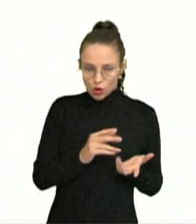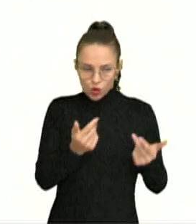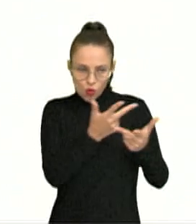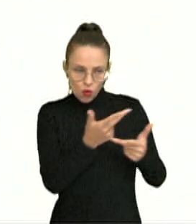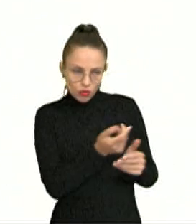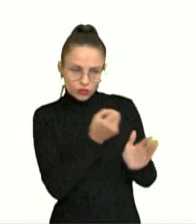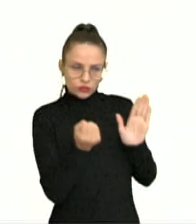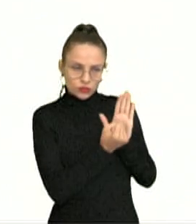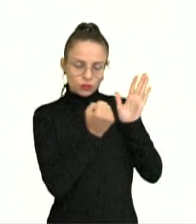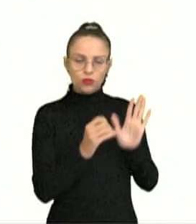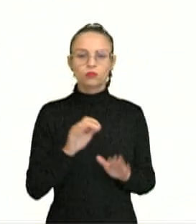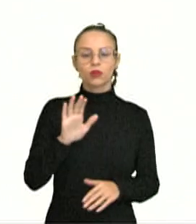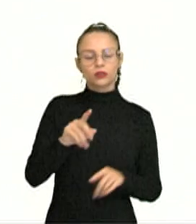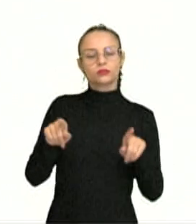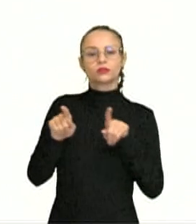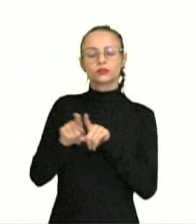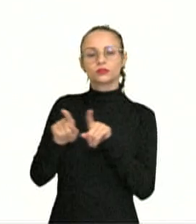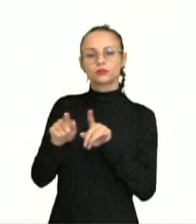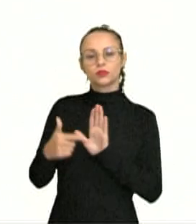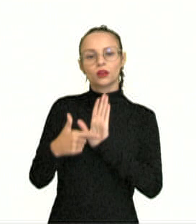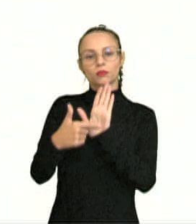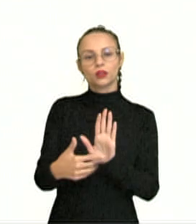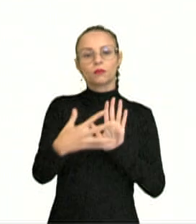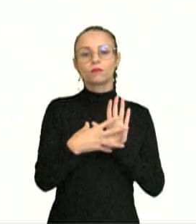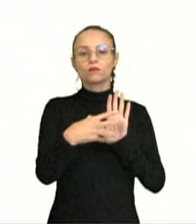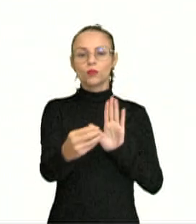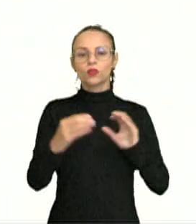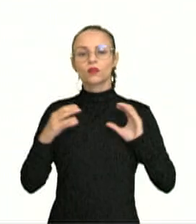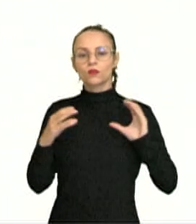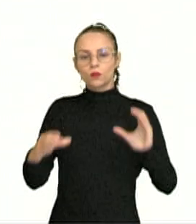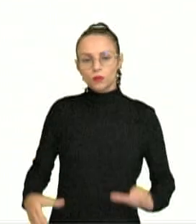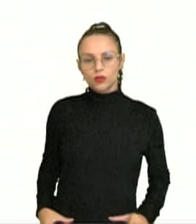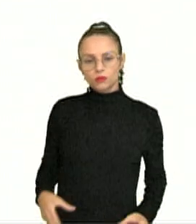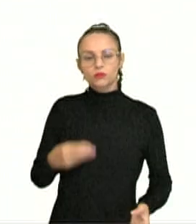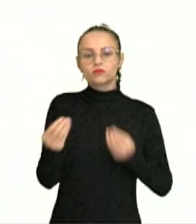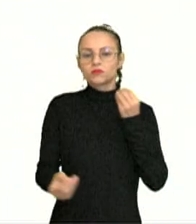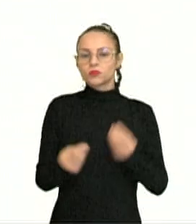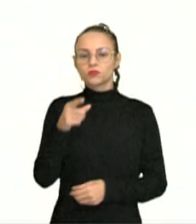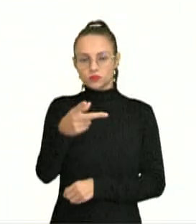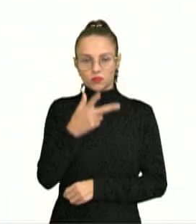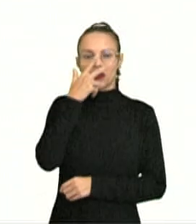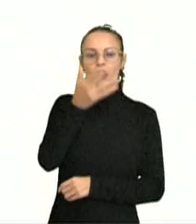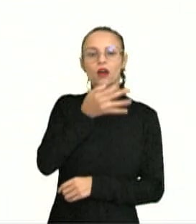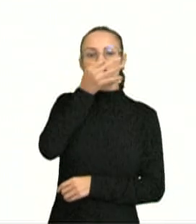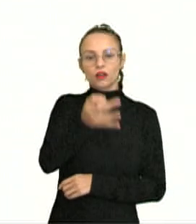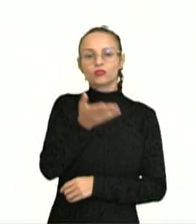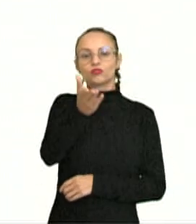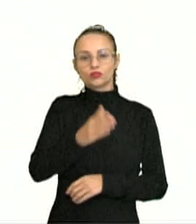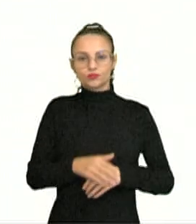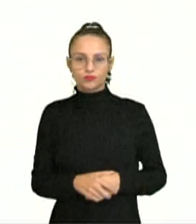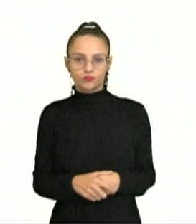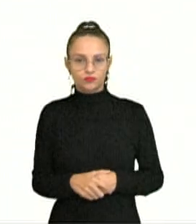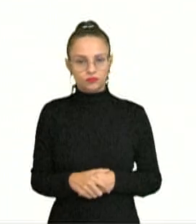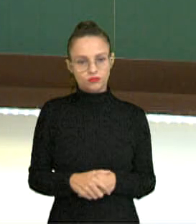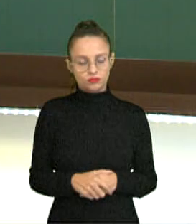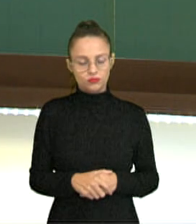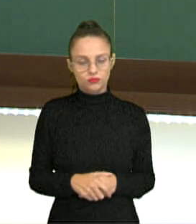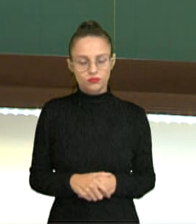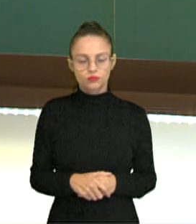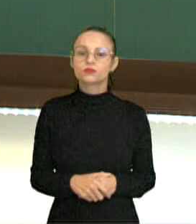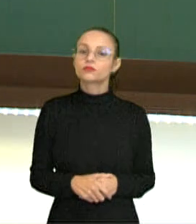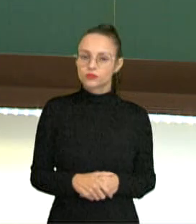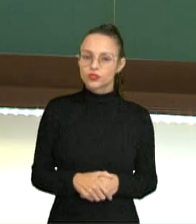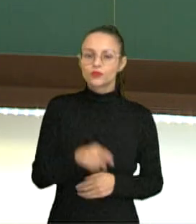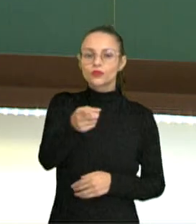coisas, mas também apresentar um modelo de conduta? O que você acha disso, efetivamente falando?